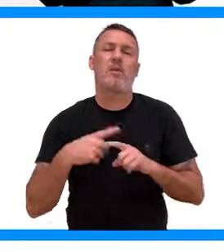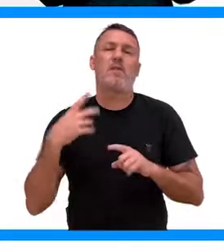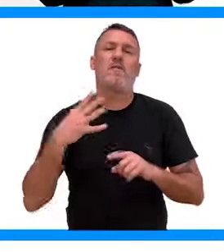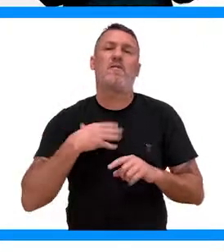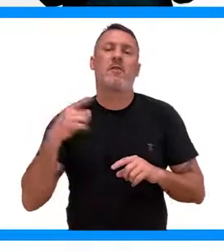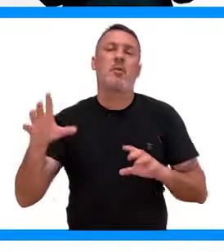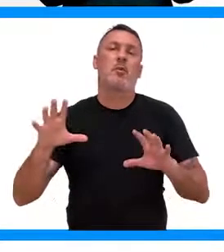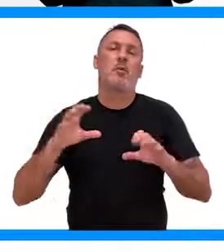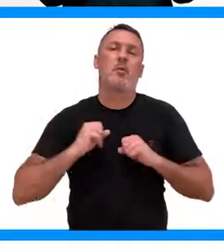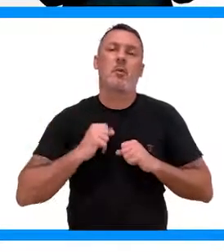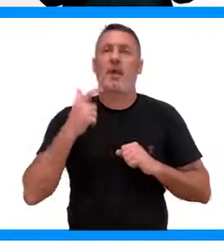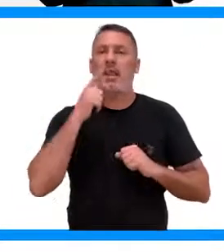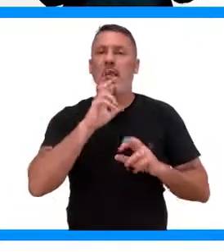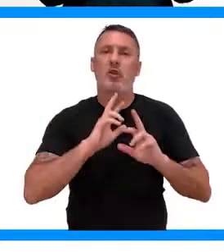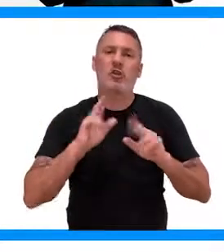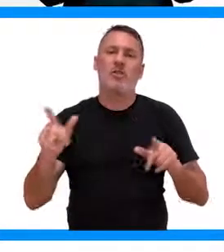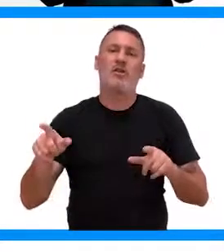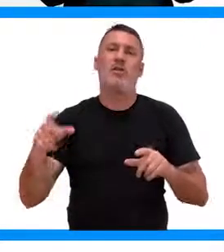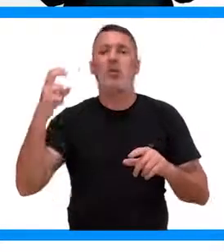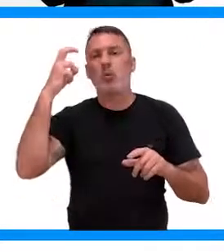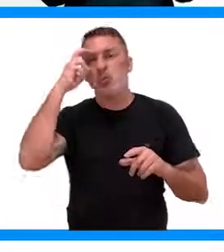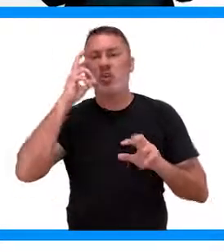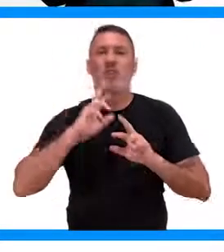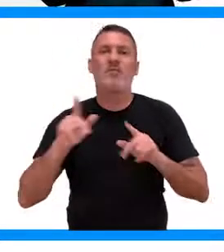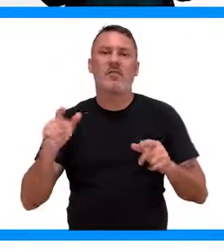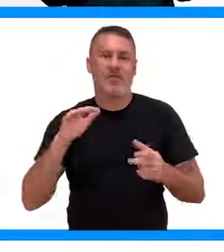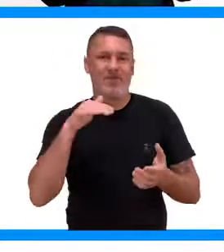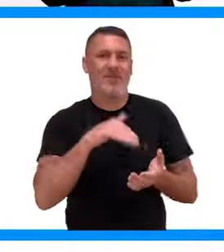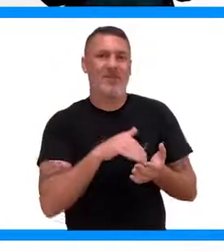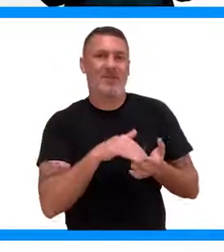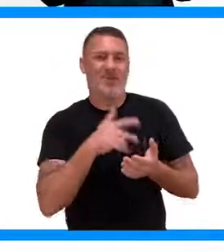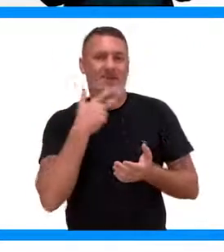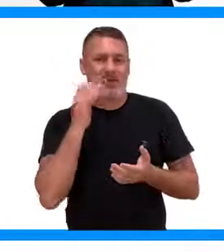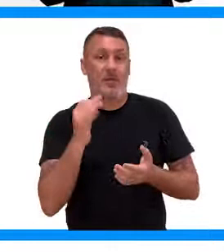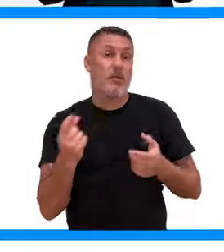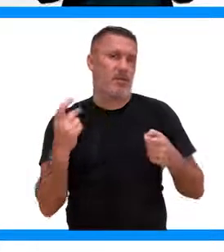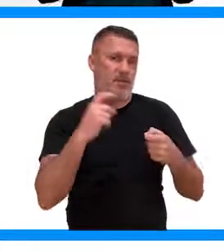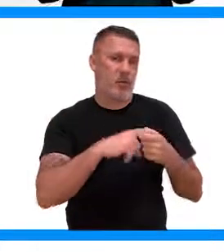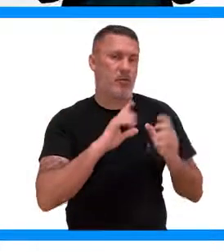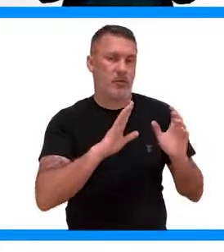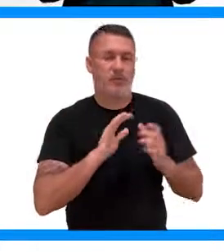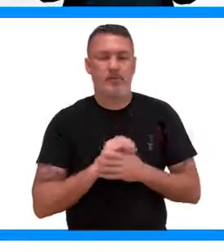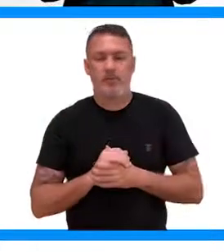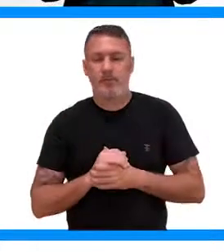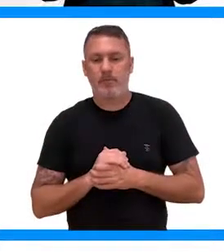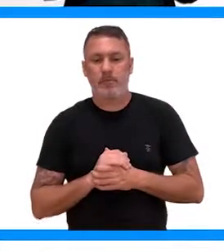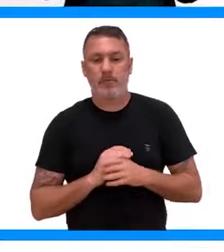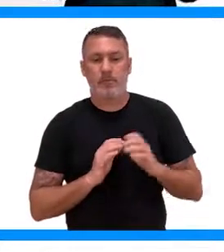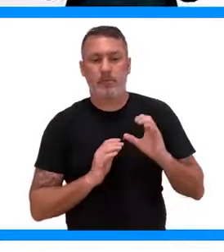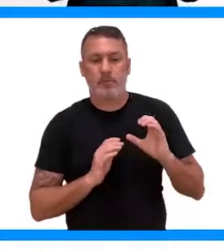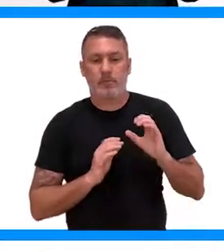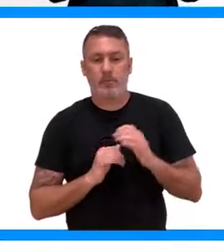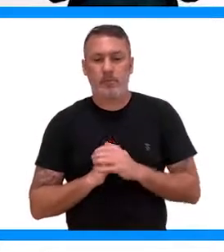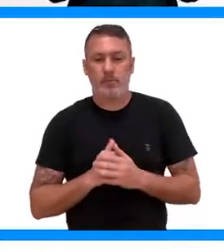da língua e da cultura do outro. Isso aparece no finalzinho do texto, né? Depois a gente volta lá.